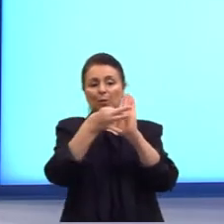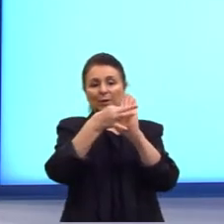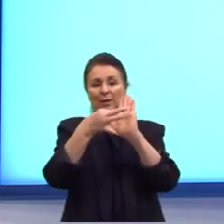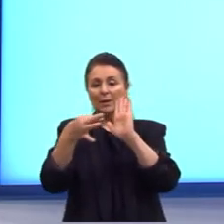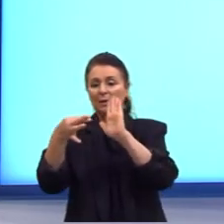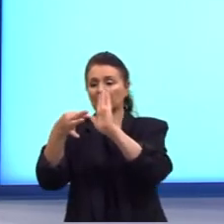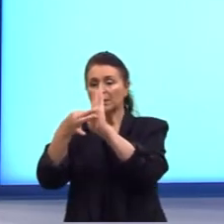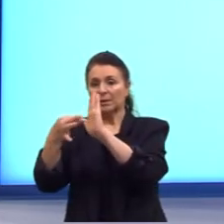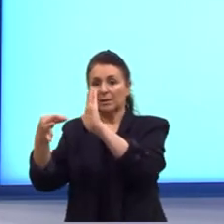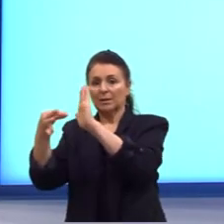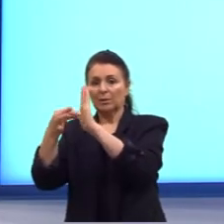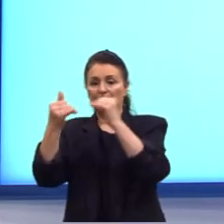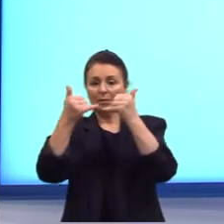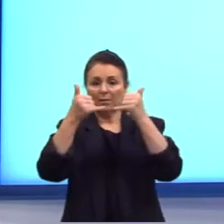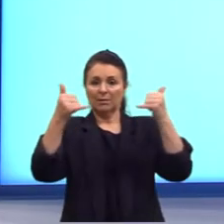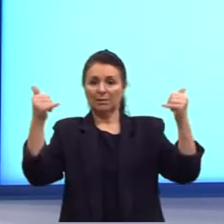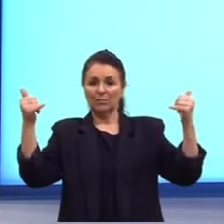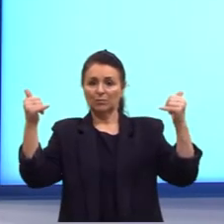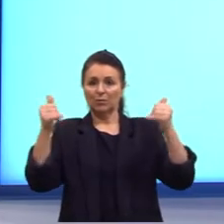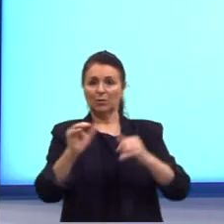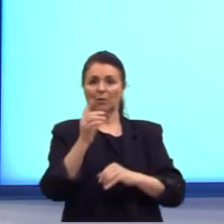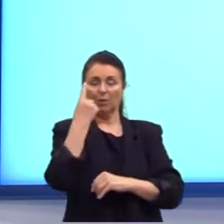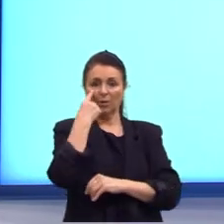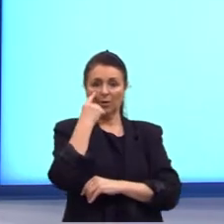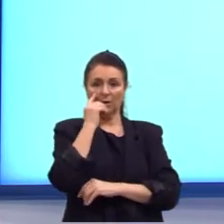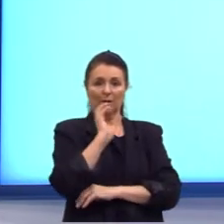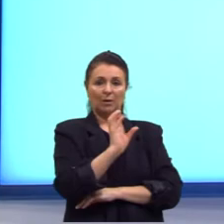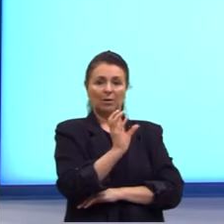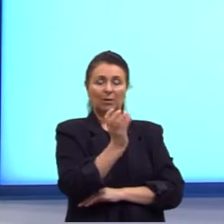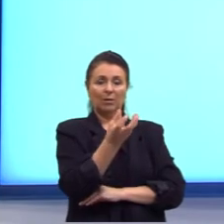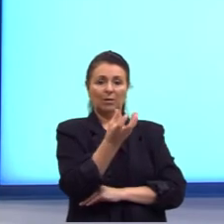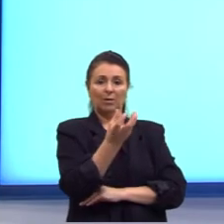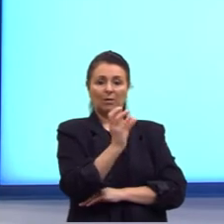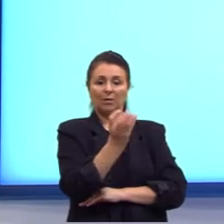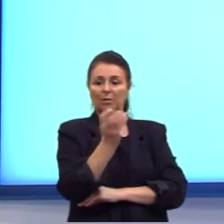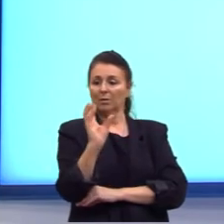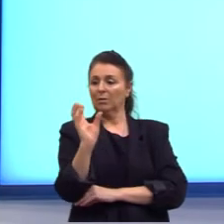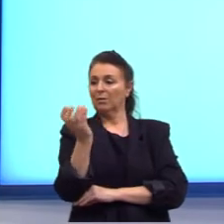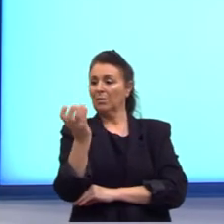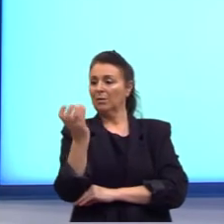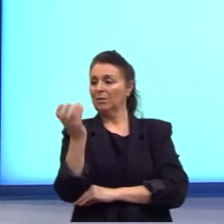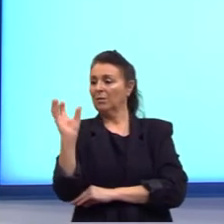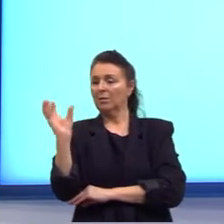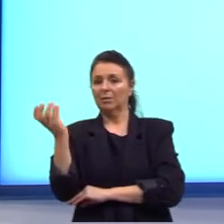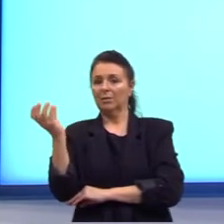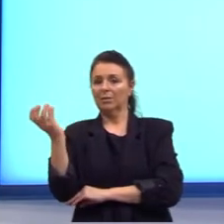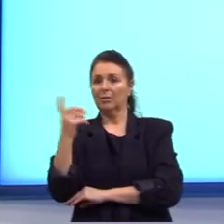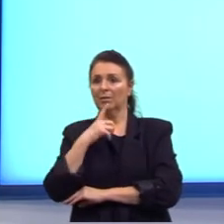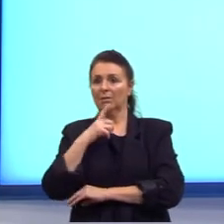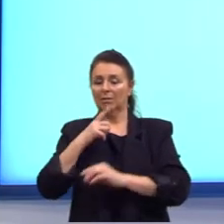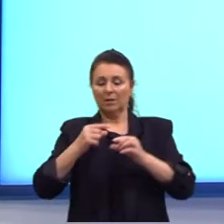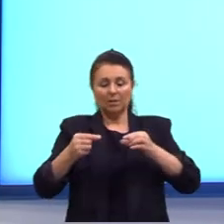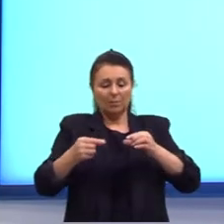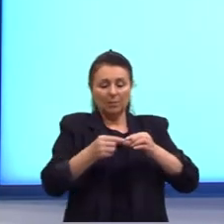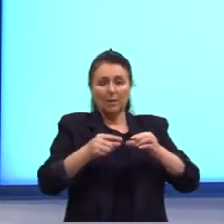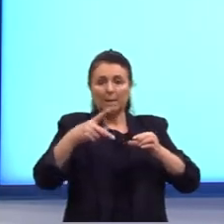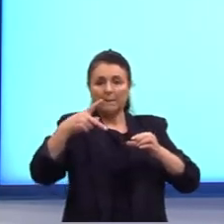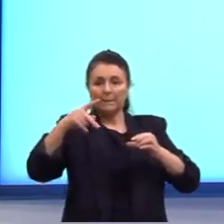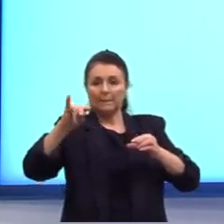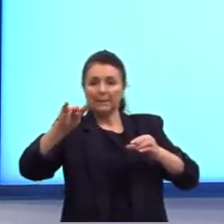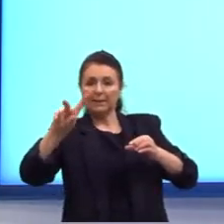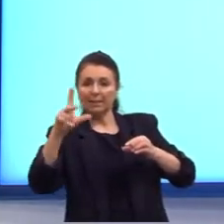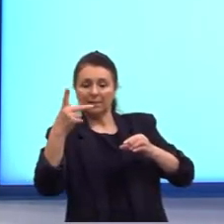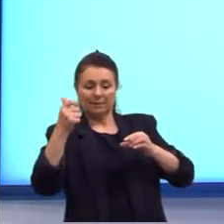em uma rede elétrica né então aqui por exemplo a gente tem uma fonte uma pilha neste